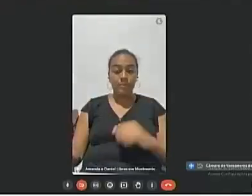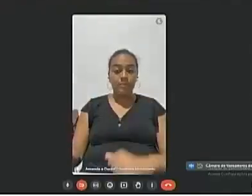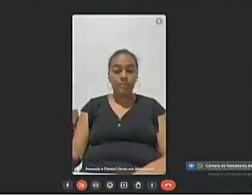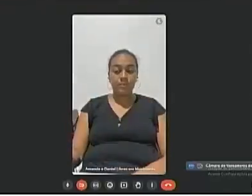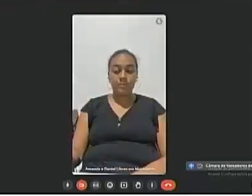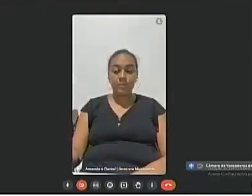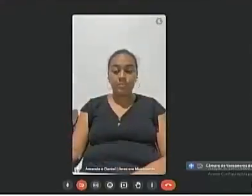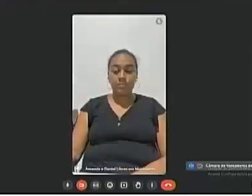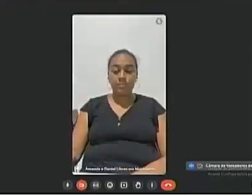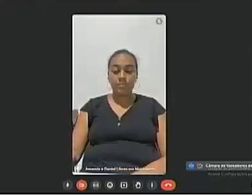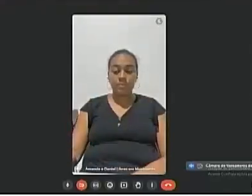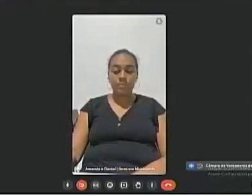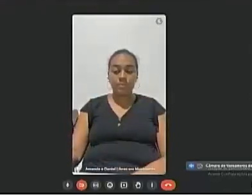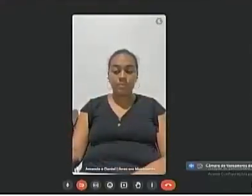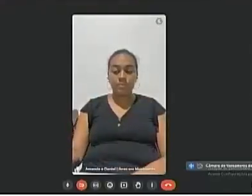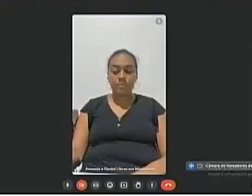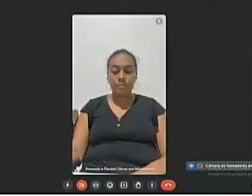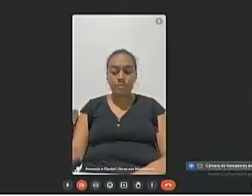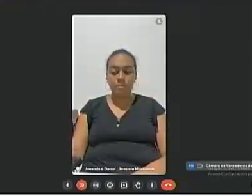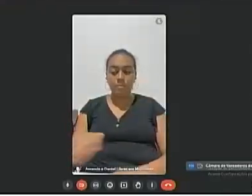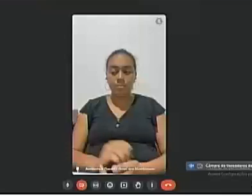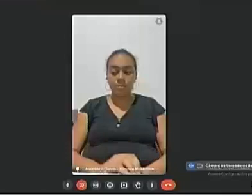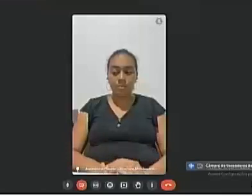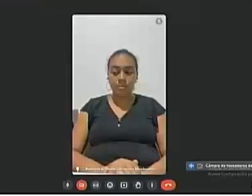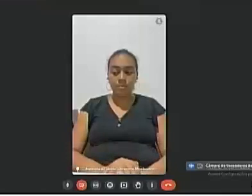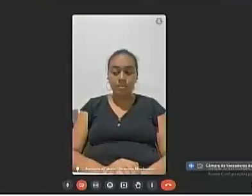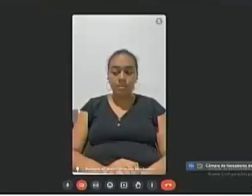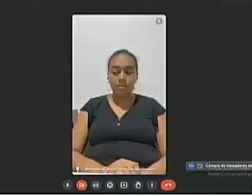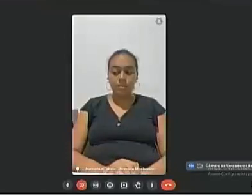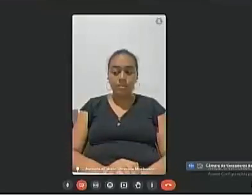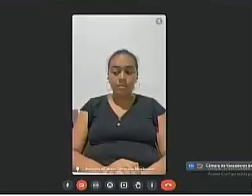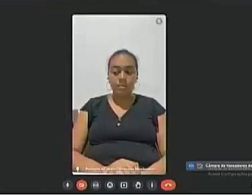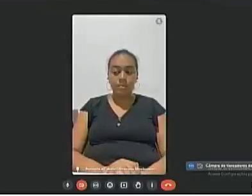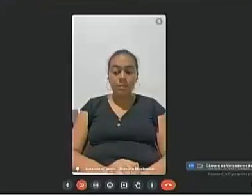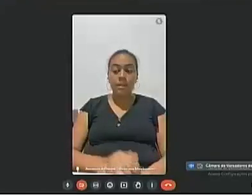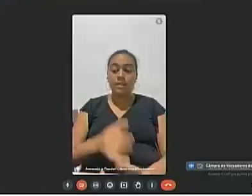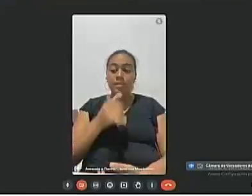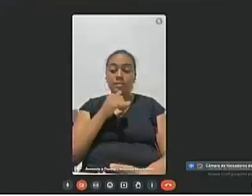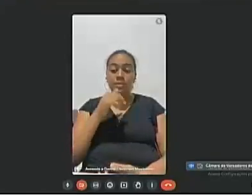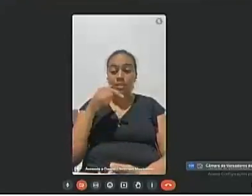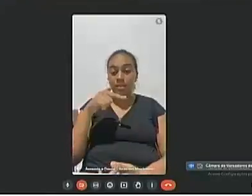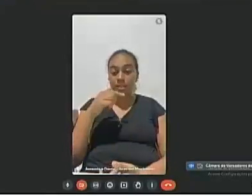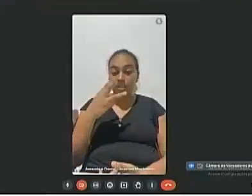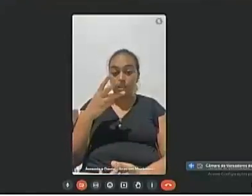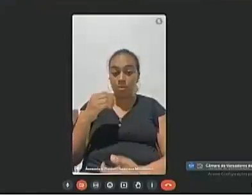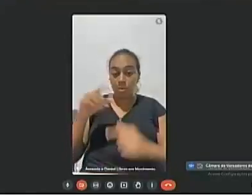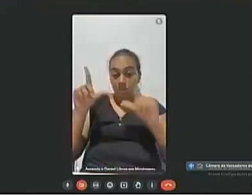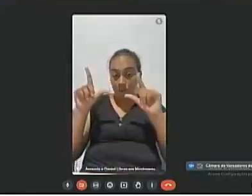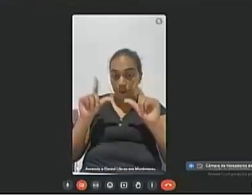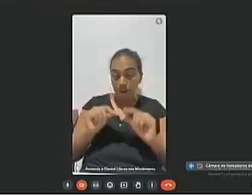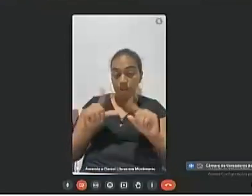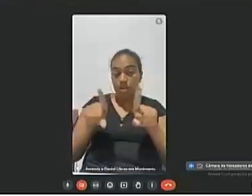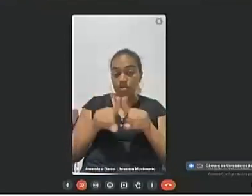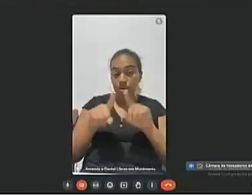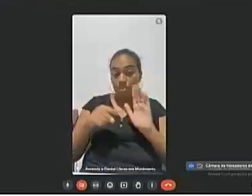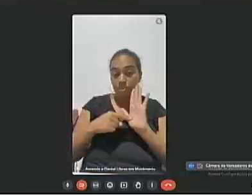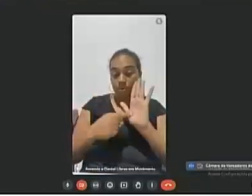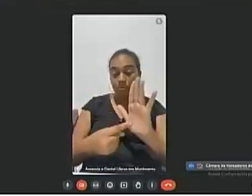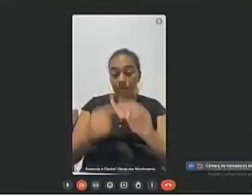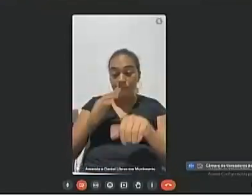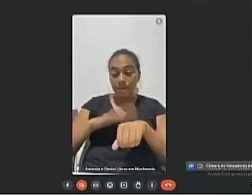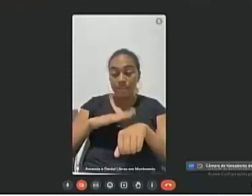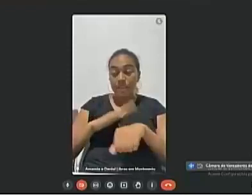parte inferior para a cota 738 ou abaixo, né? Em plano inclinado, para fazer com que a